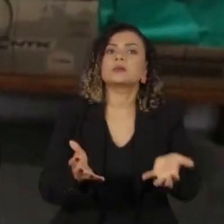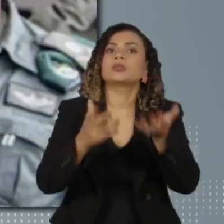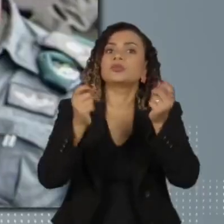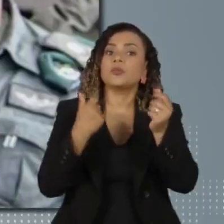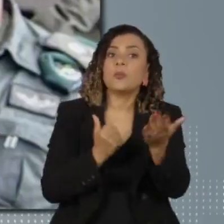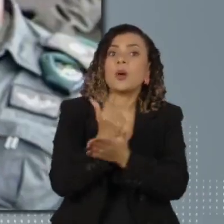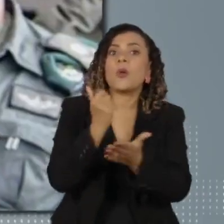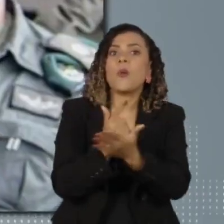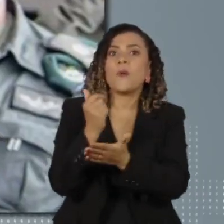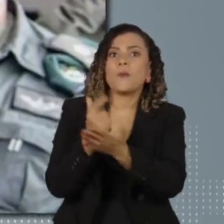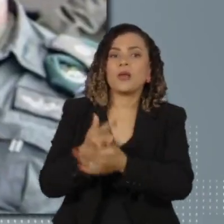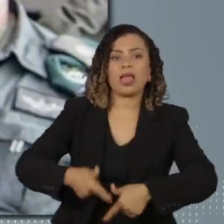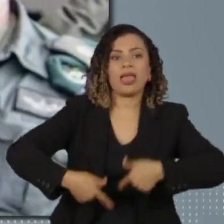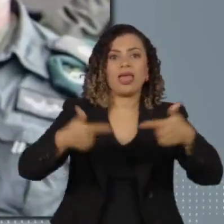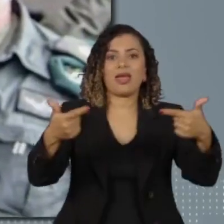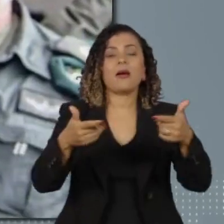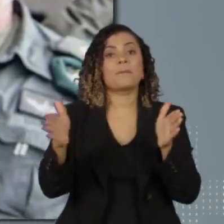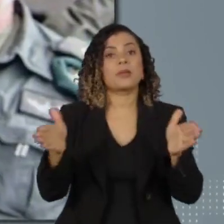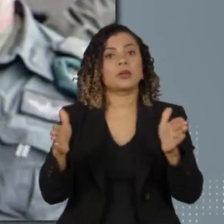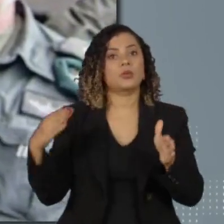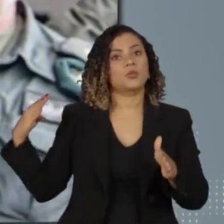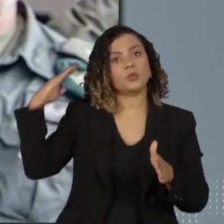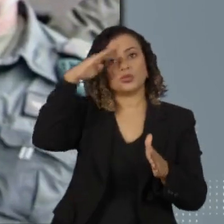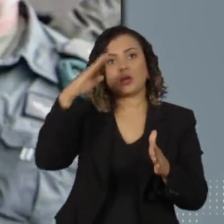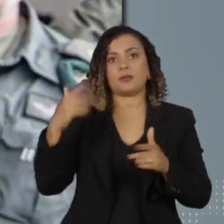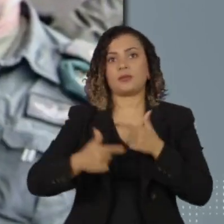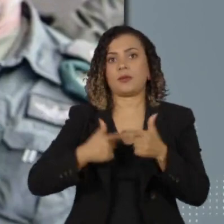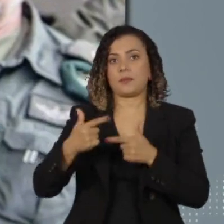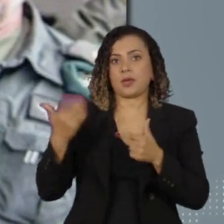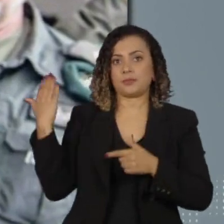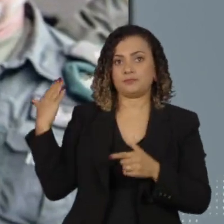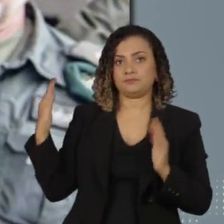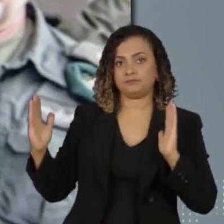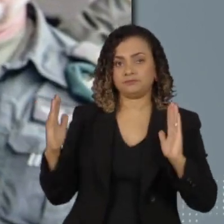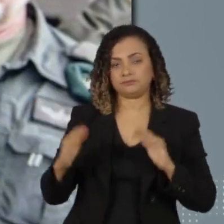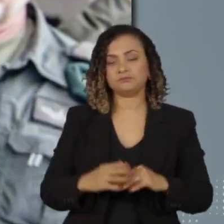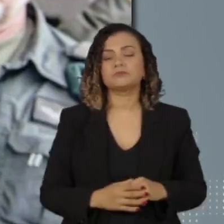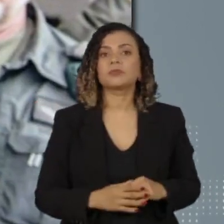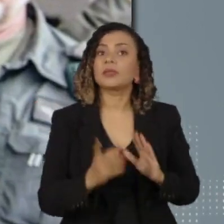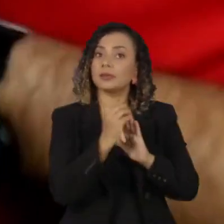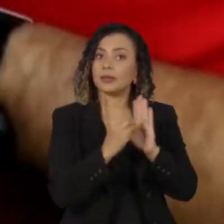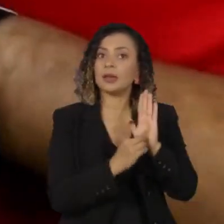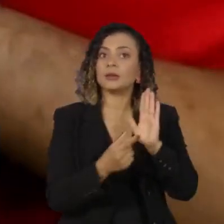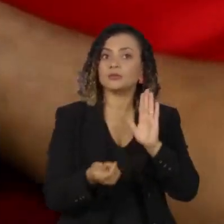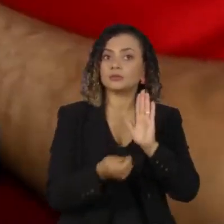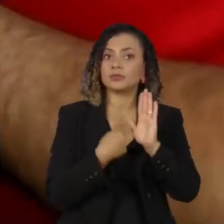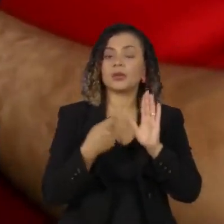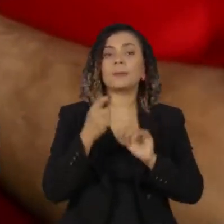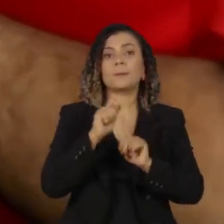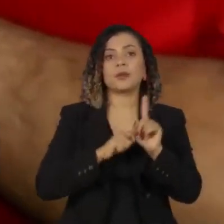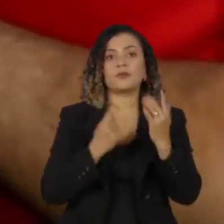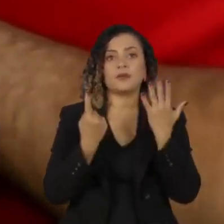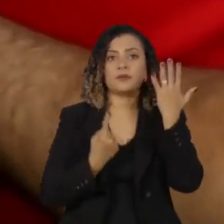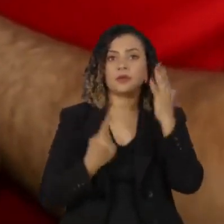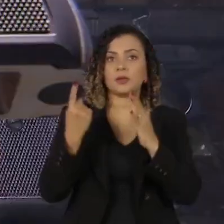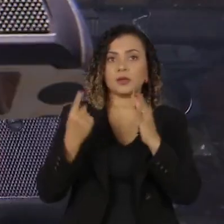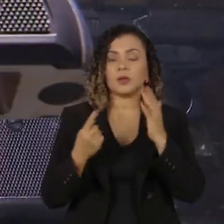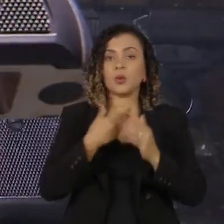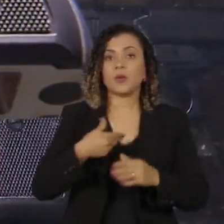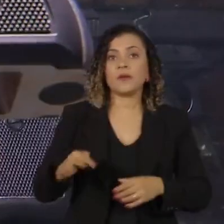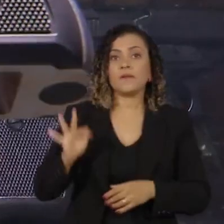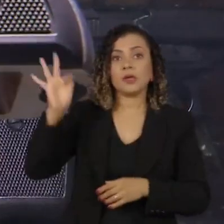compra adotada durante o governo do ex-presidente Jair bolsonaro desde o decreto em fevereiro o governo federal